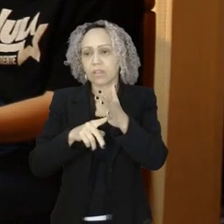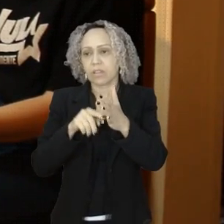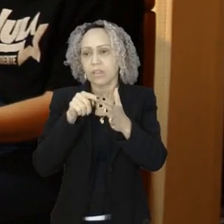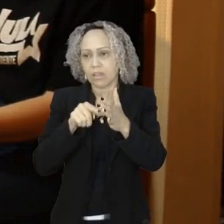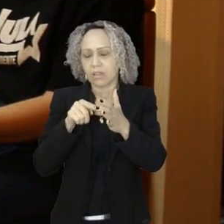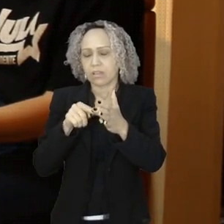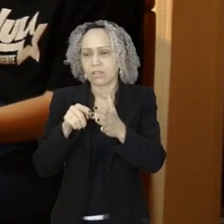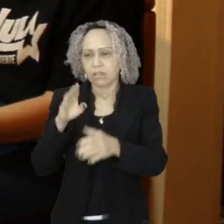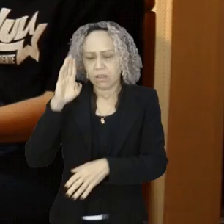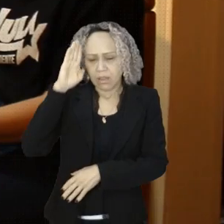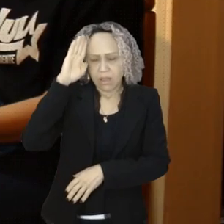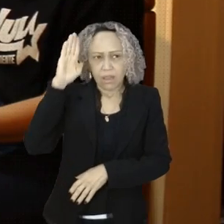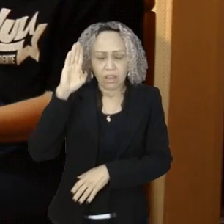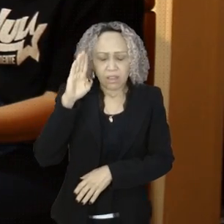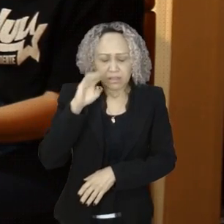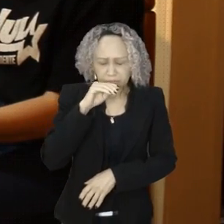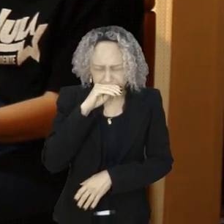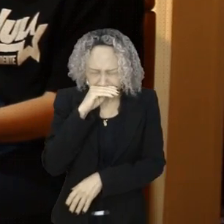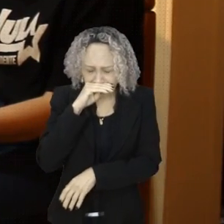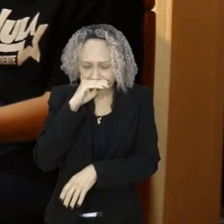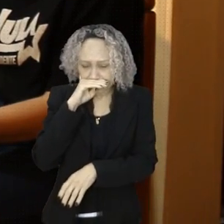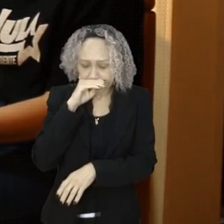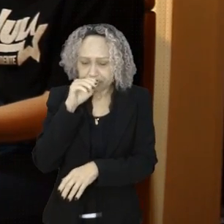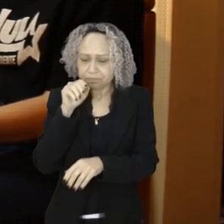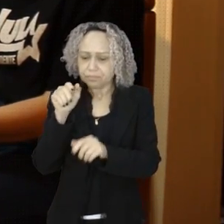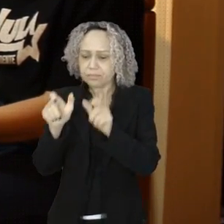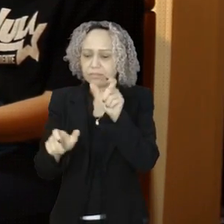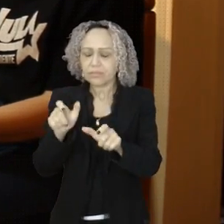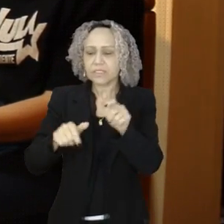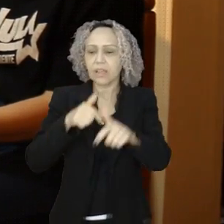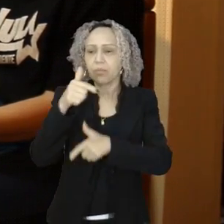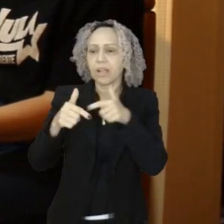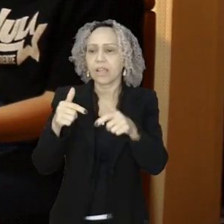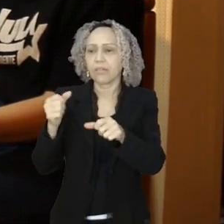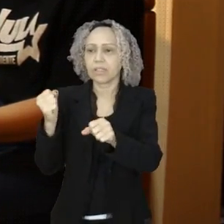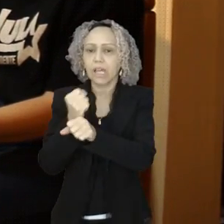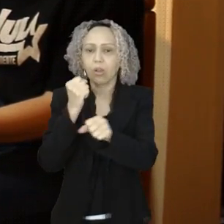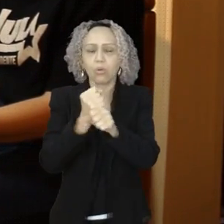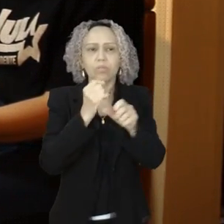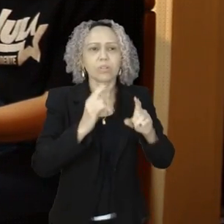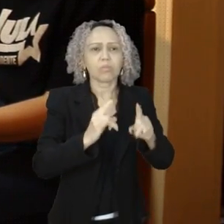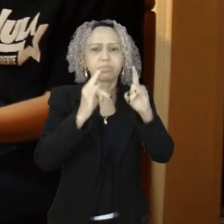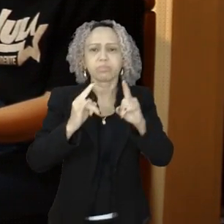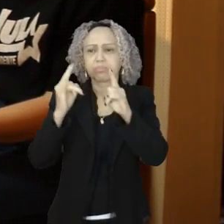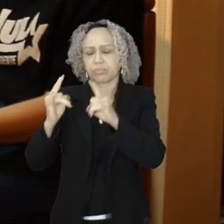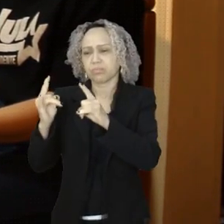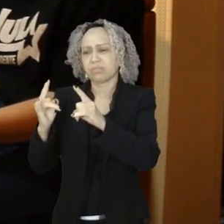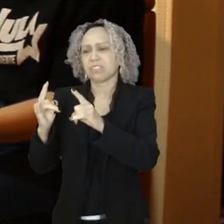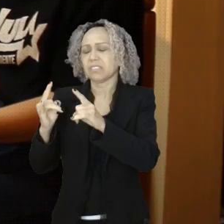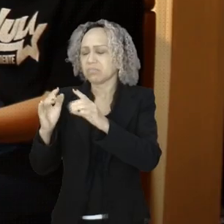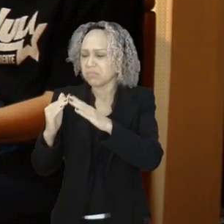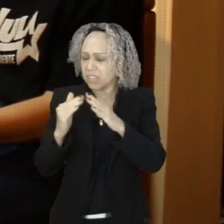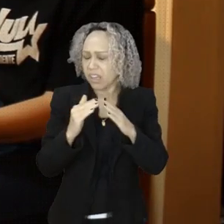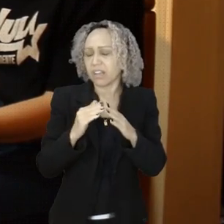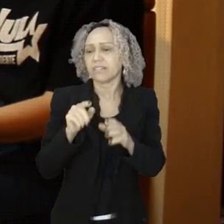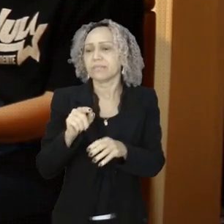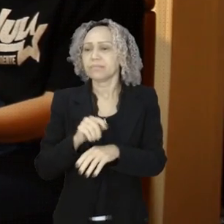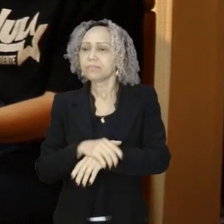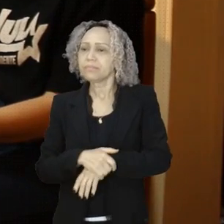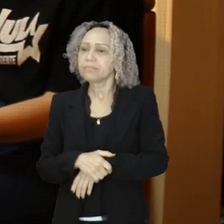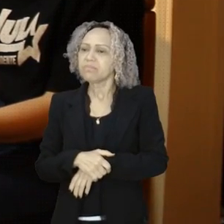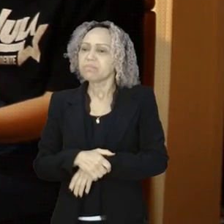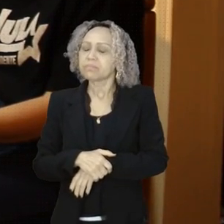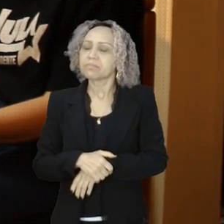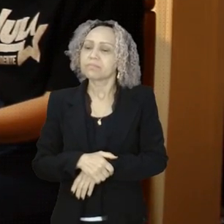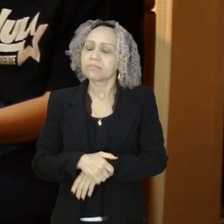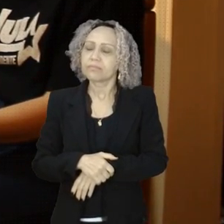área da construção civil, que era muito ligada aos interesses, né, que não eram efetivamente claros